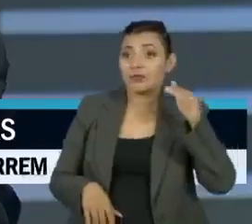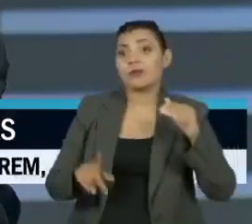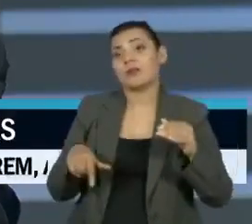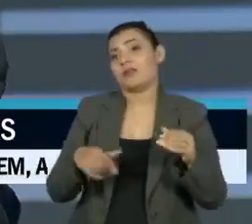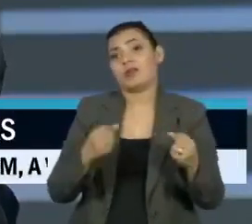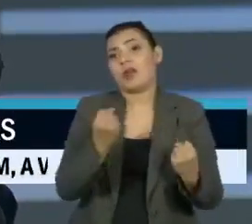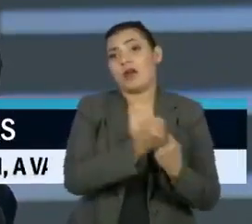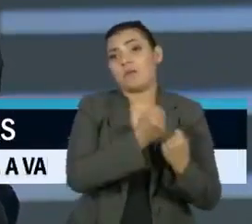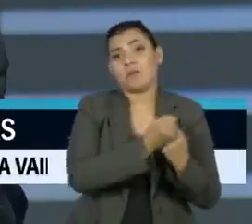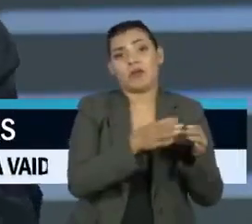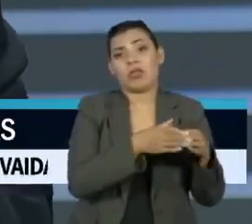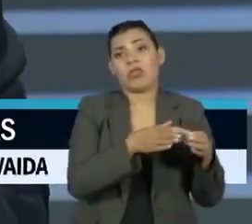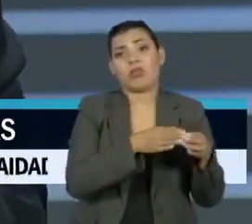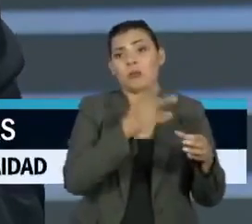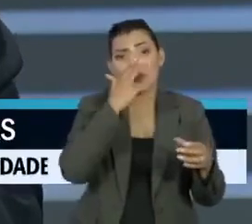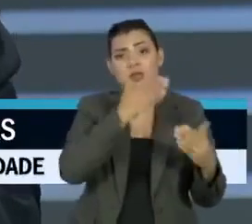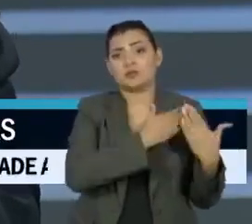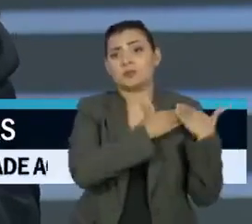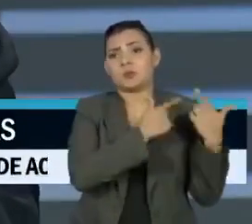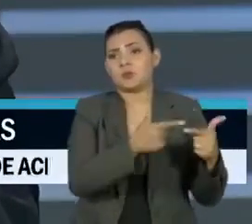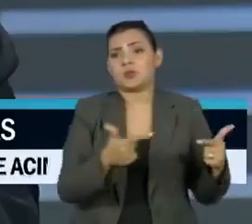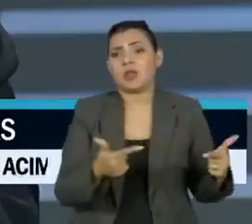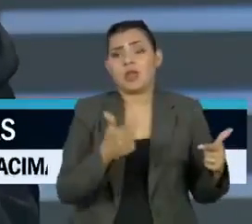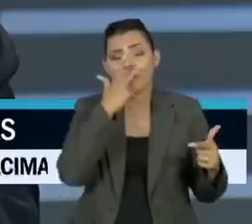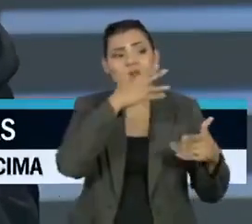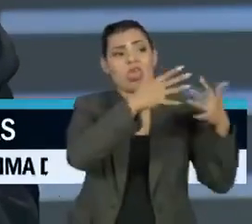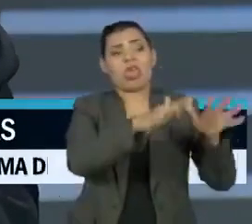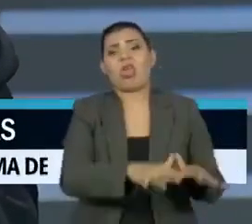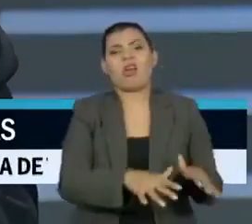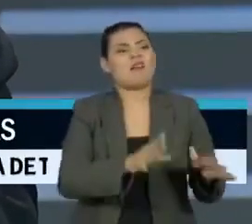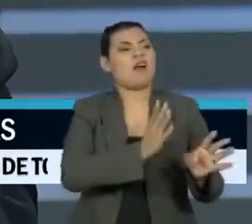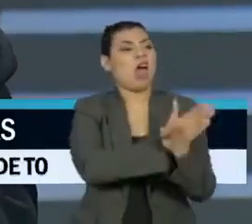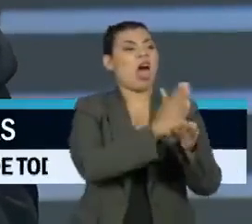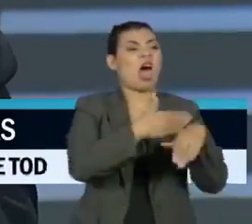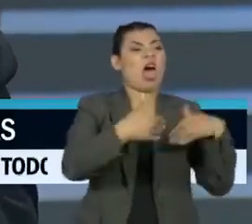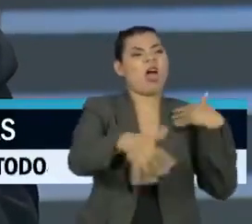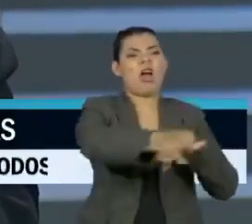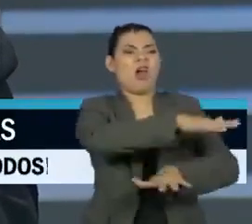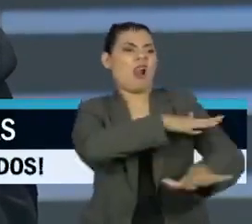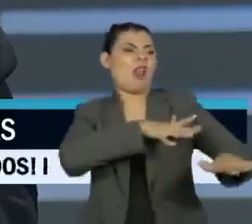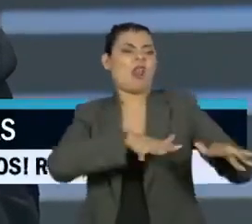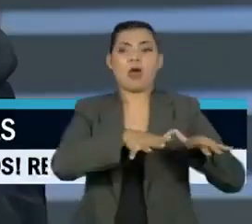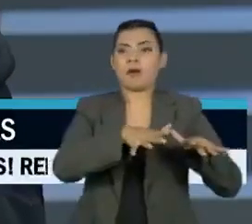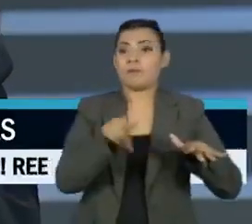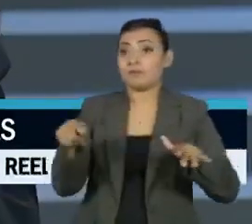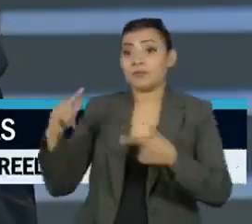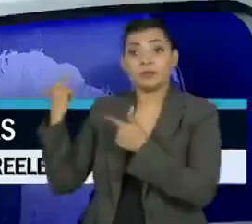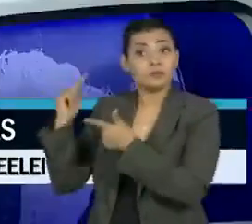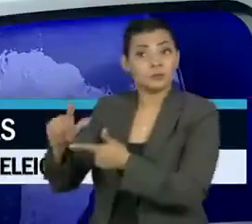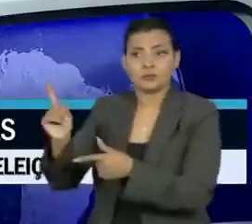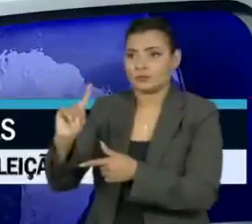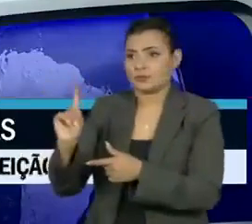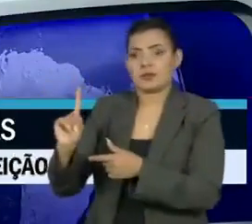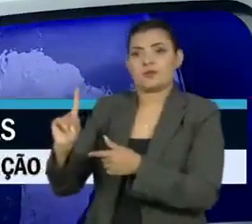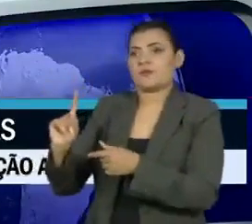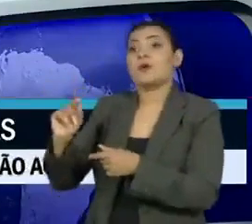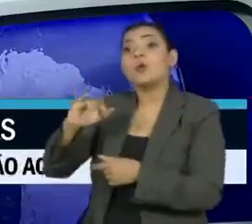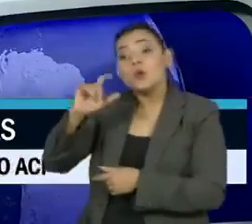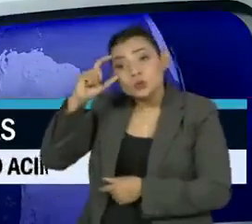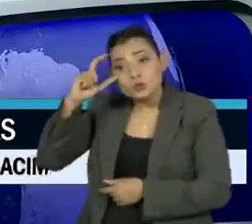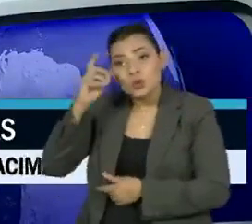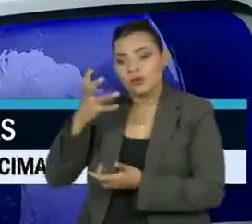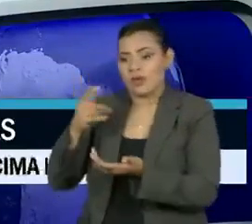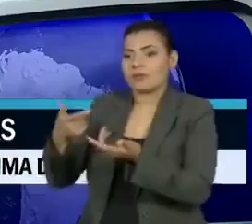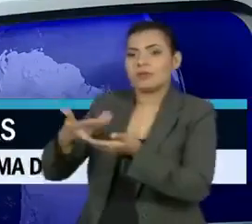lista não é responsável o baile é conservador no sentido de que ele preserva os acordos os